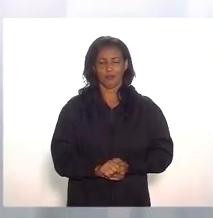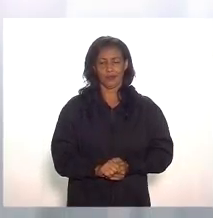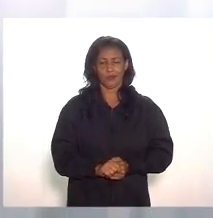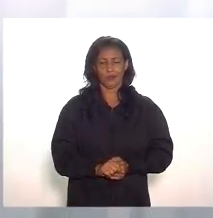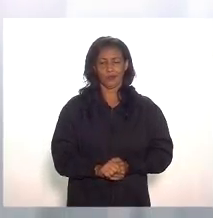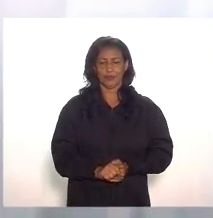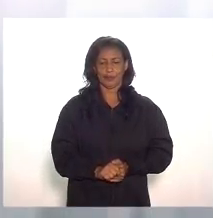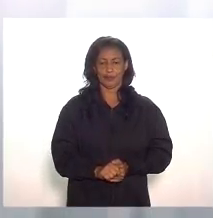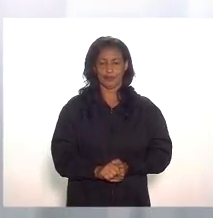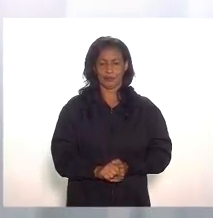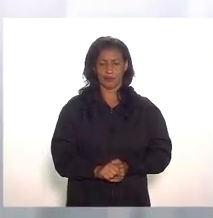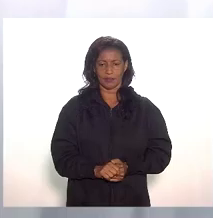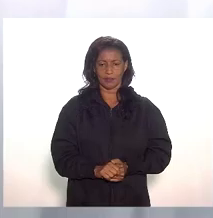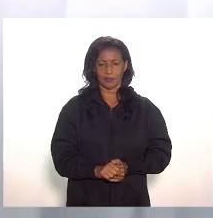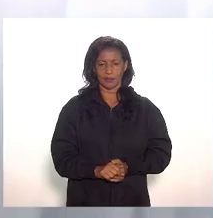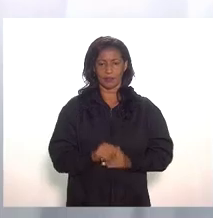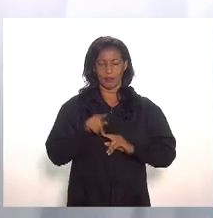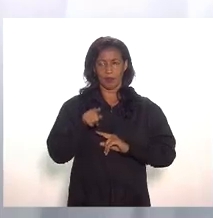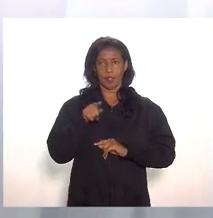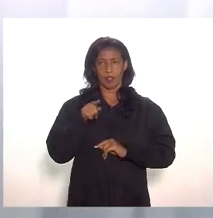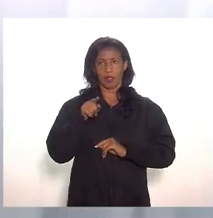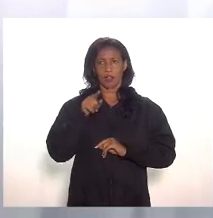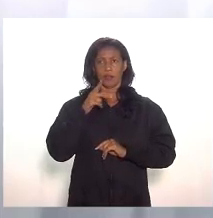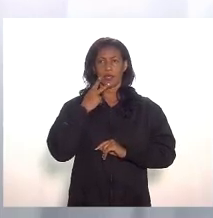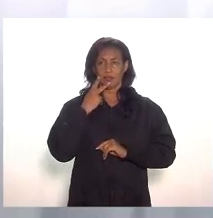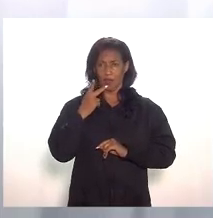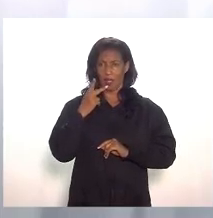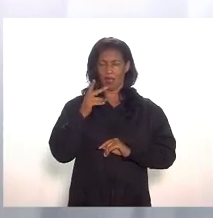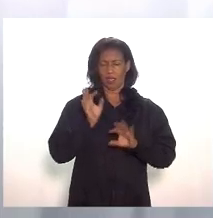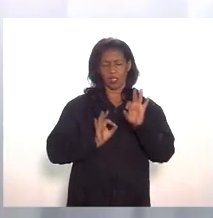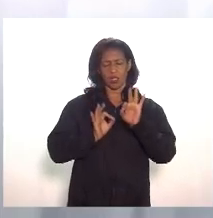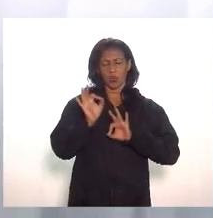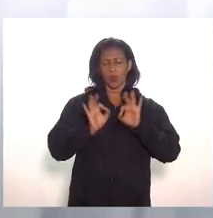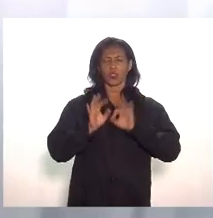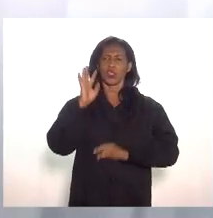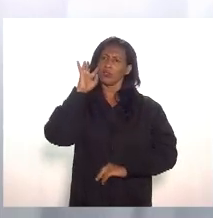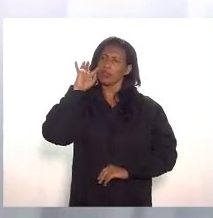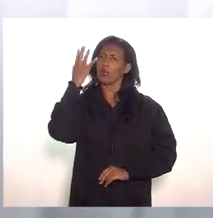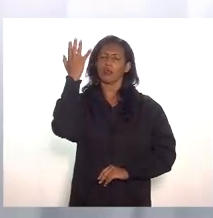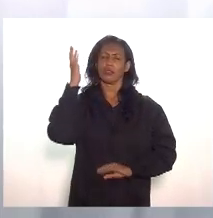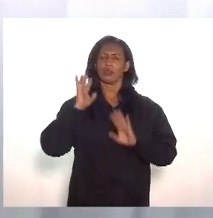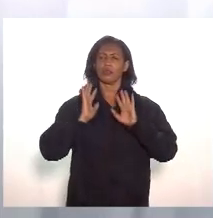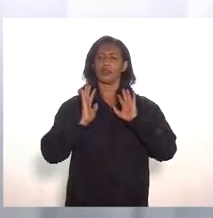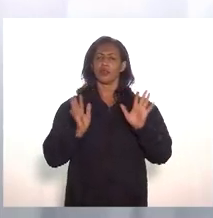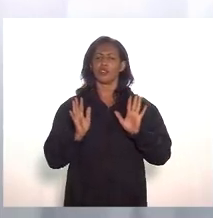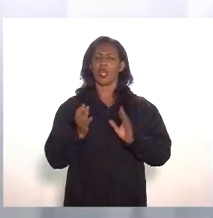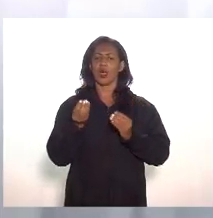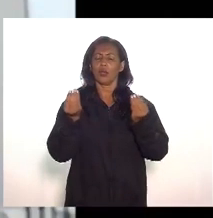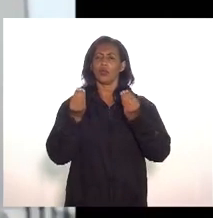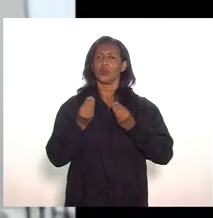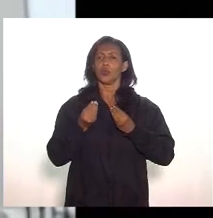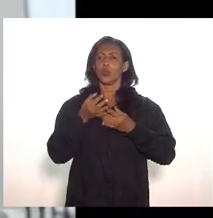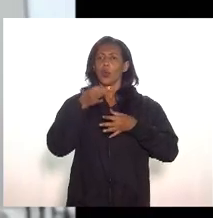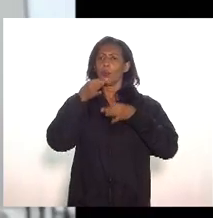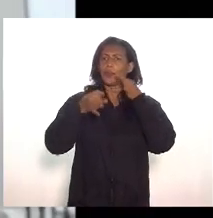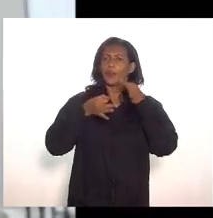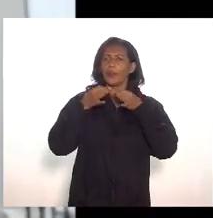que Vossa Excelência coloca, que o projeto, de fato, já foi discutido, o que estava o que foi trazido aqui... O projeto aqui, não foi